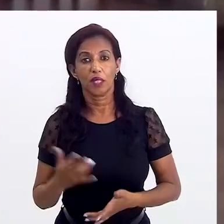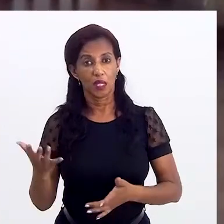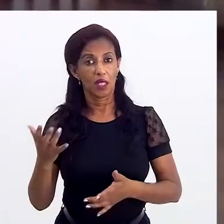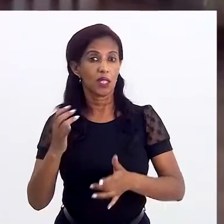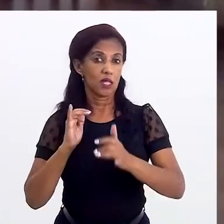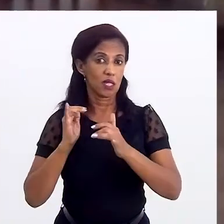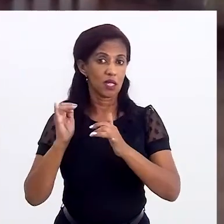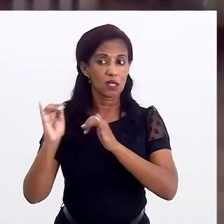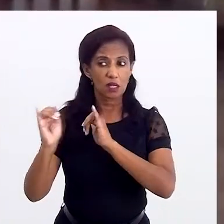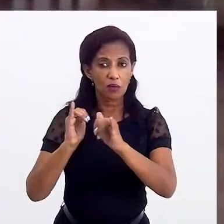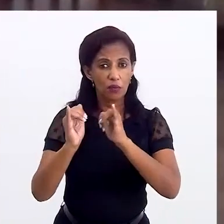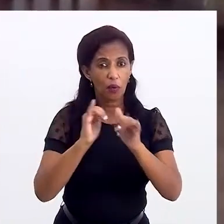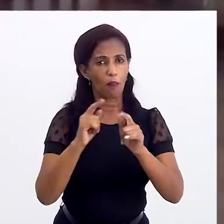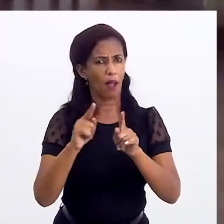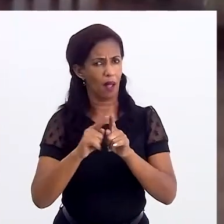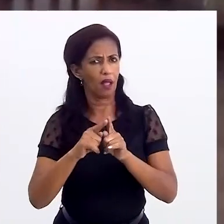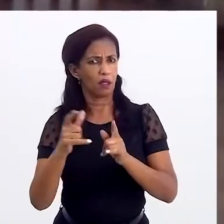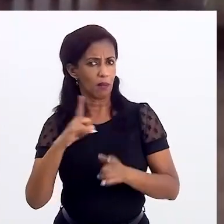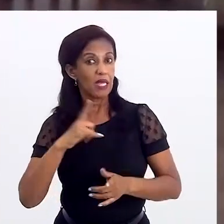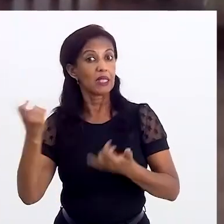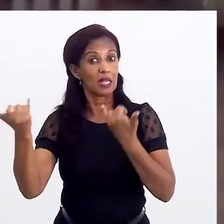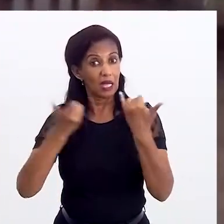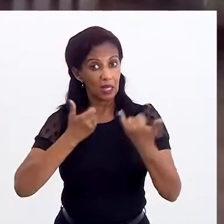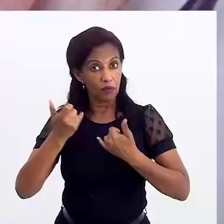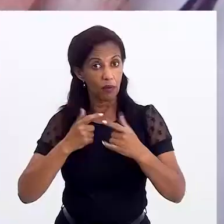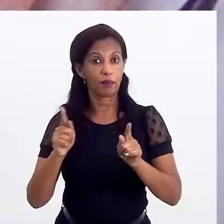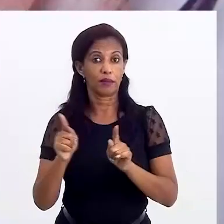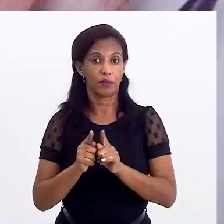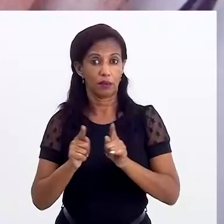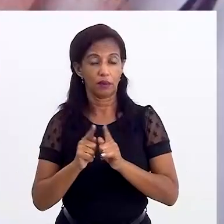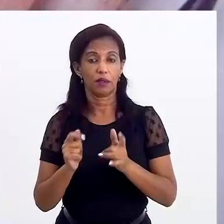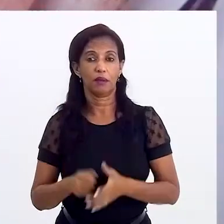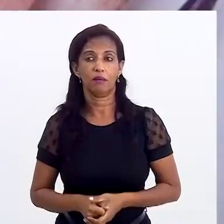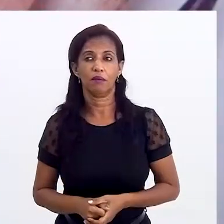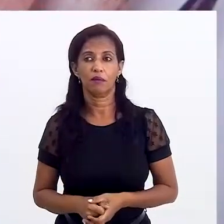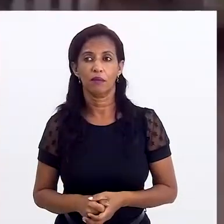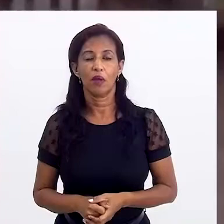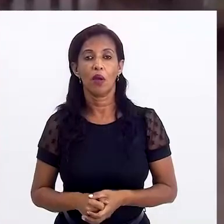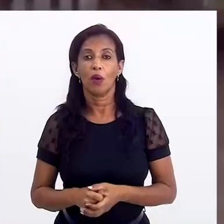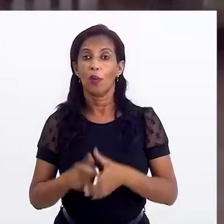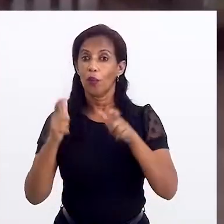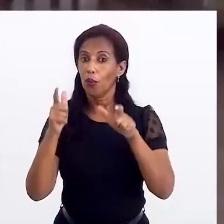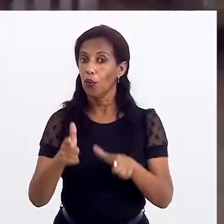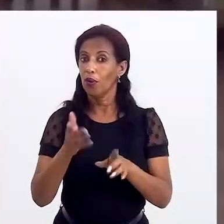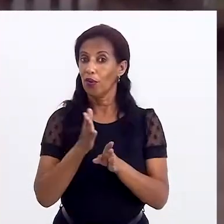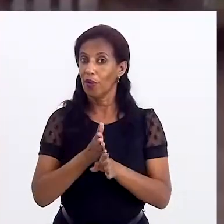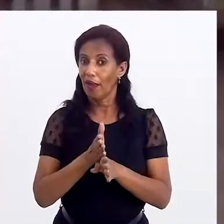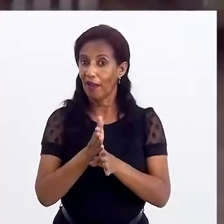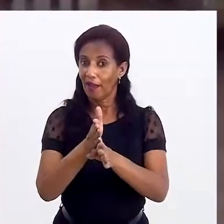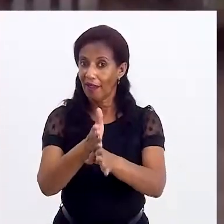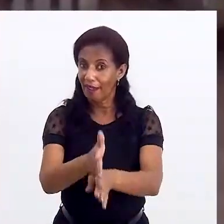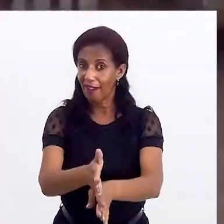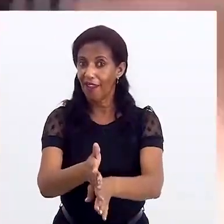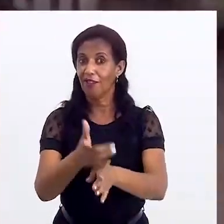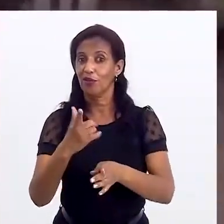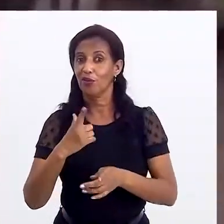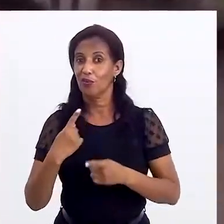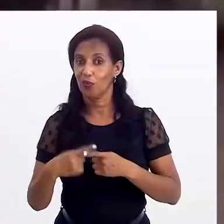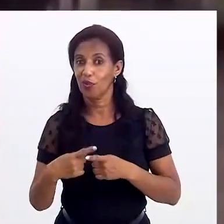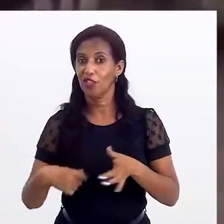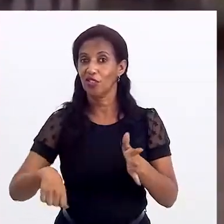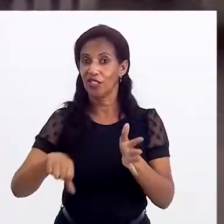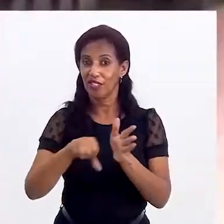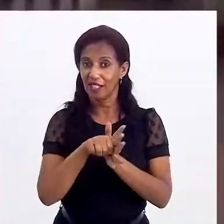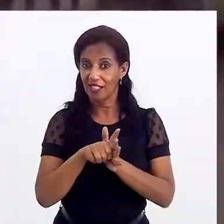E se informar, e estar bem informados, e informação nos lugares corretos, né? Porque hoje estamos numa crise